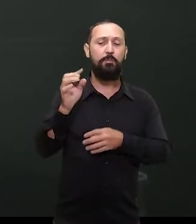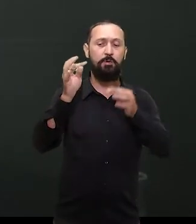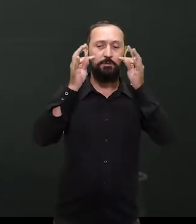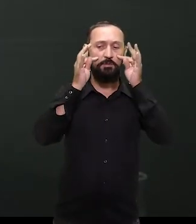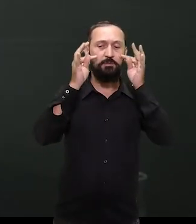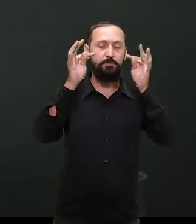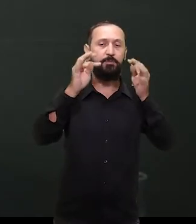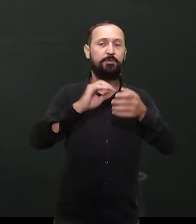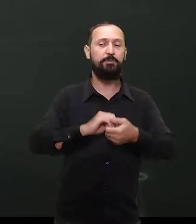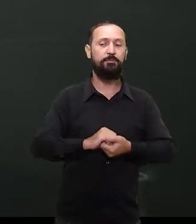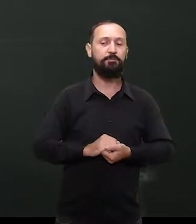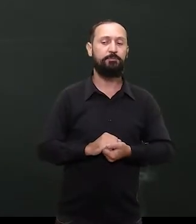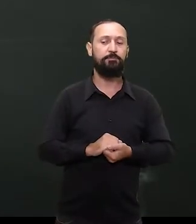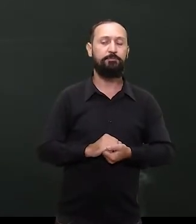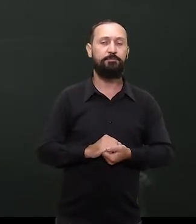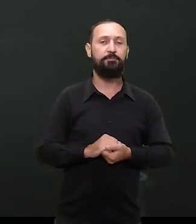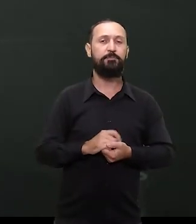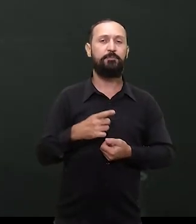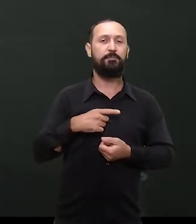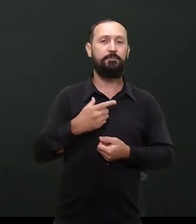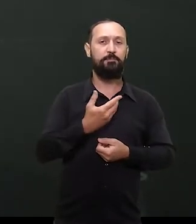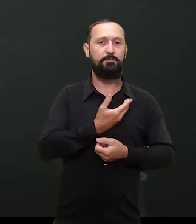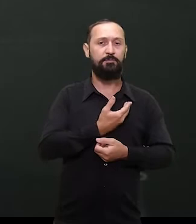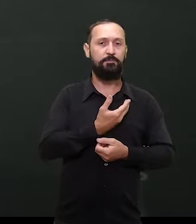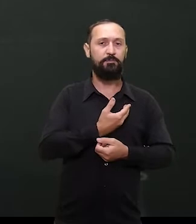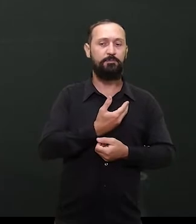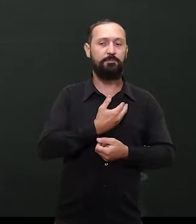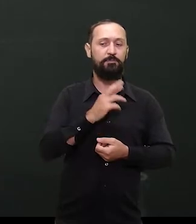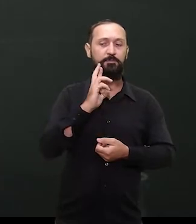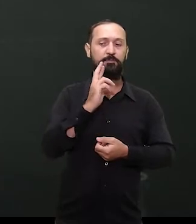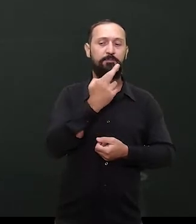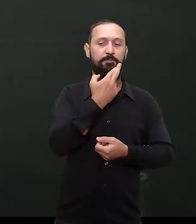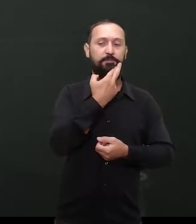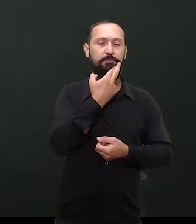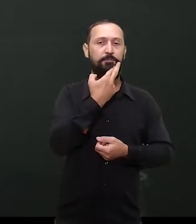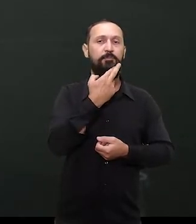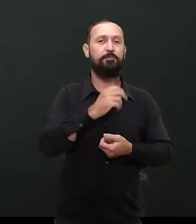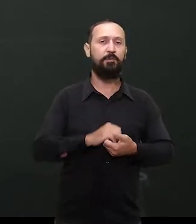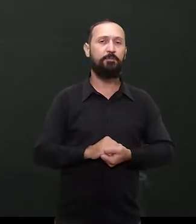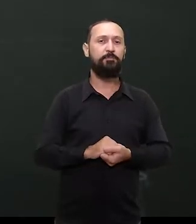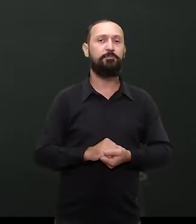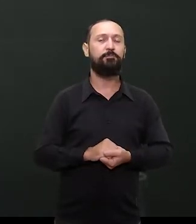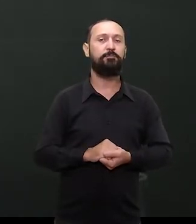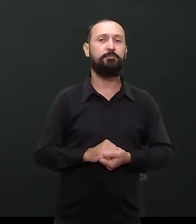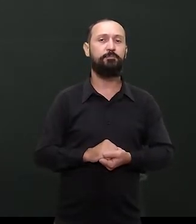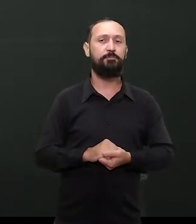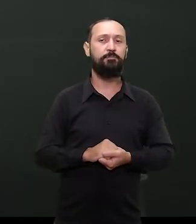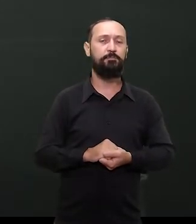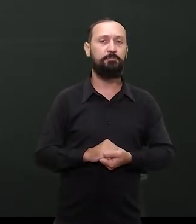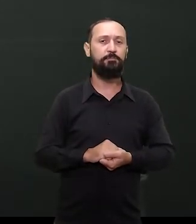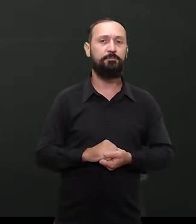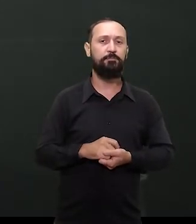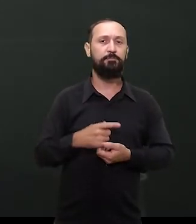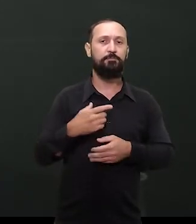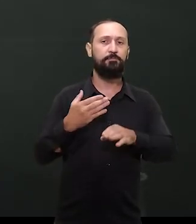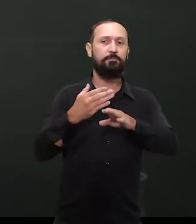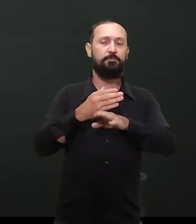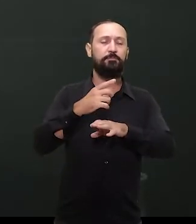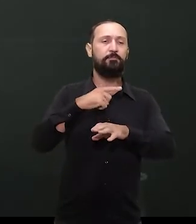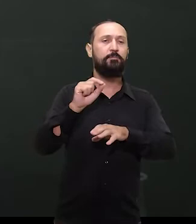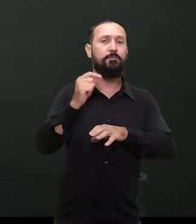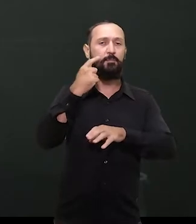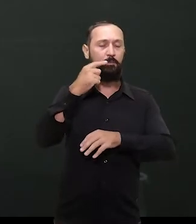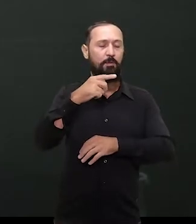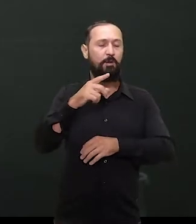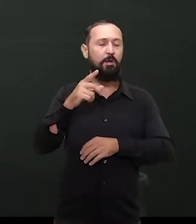testemunha esses dias eu almoçava com uma amiga e após sair do restaurante a garçonete me procurou que eu tinha acabado de sair